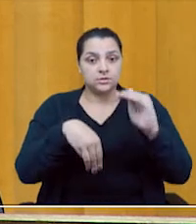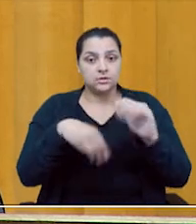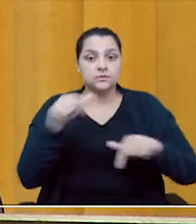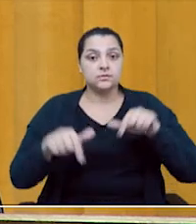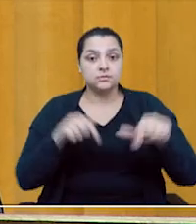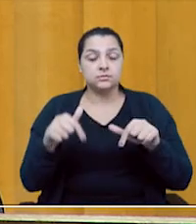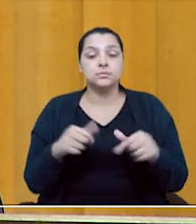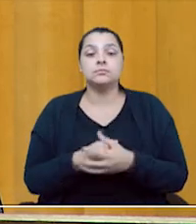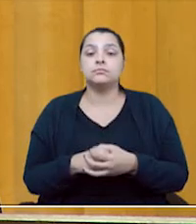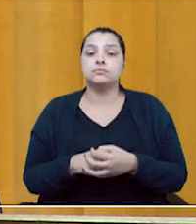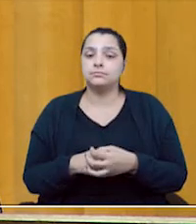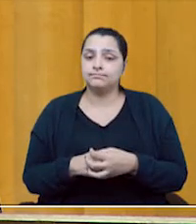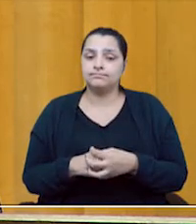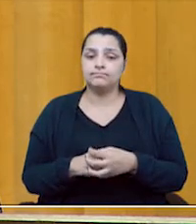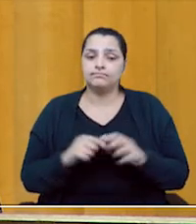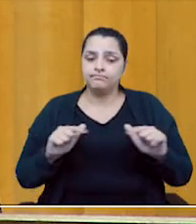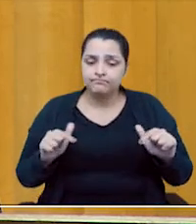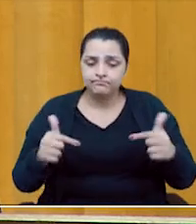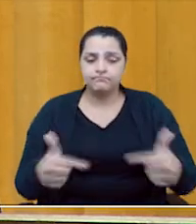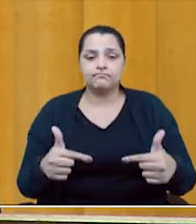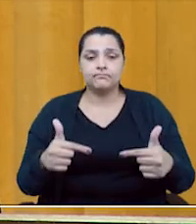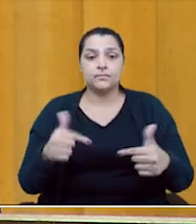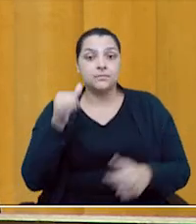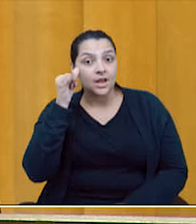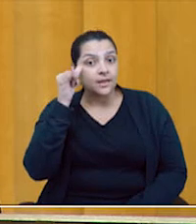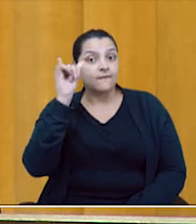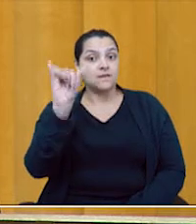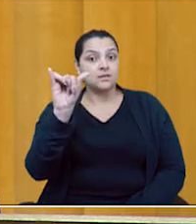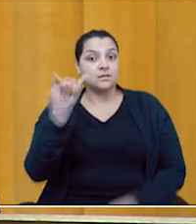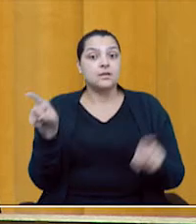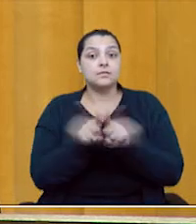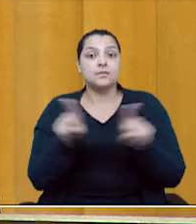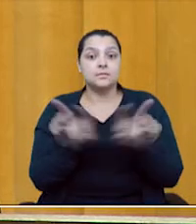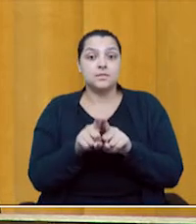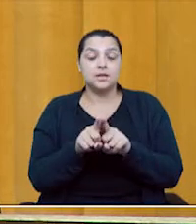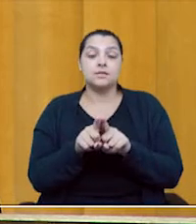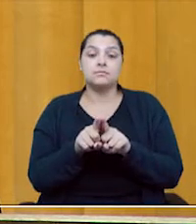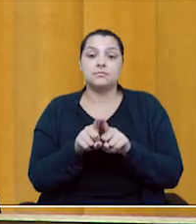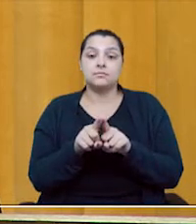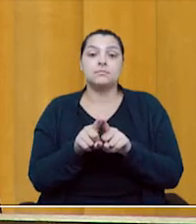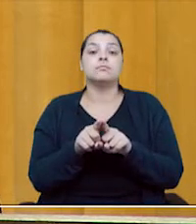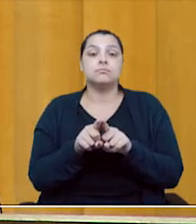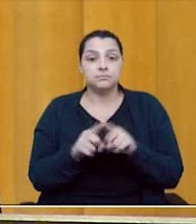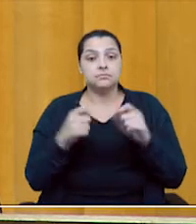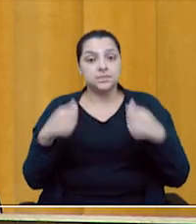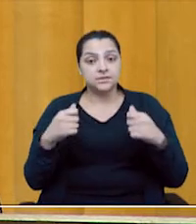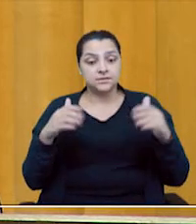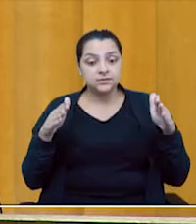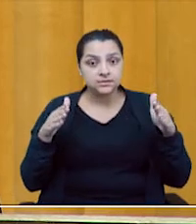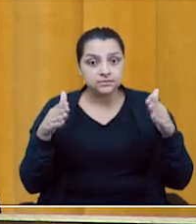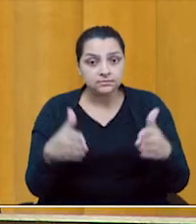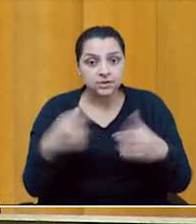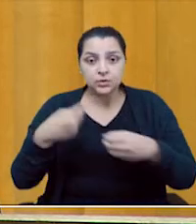proativamente, preventivamente e de forma desconcentrada. Nós temos que chegar aos servidores e magistrados do interior das comarcas